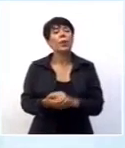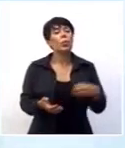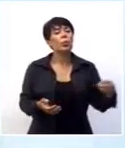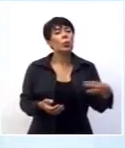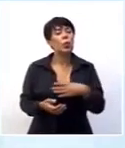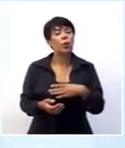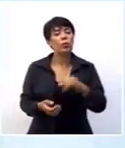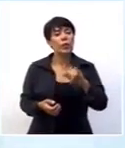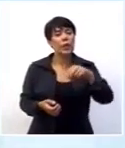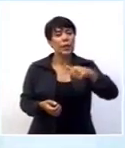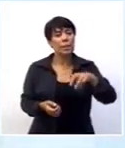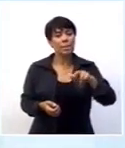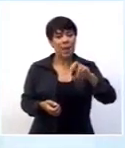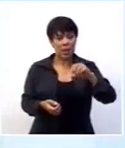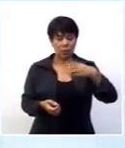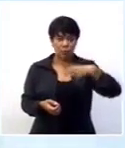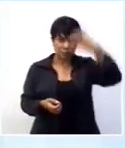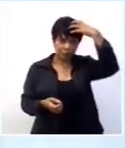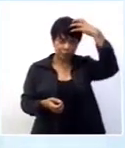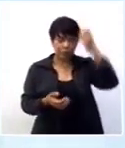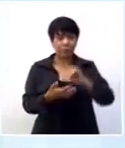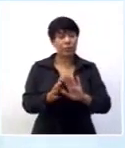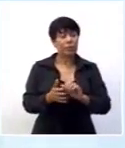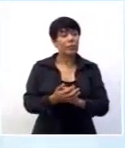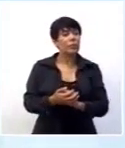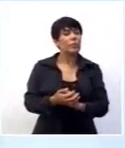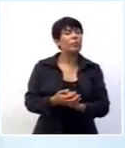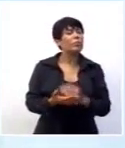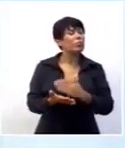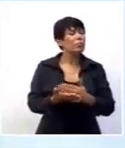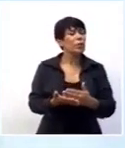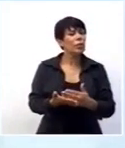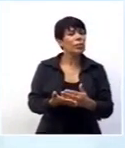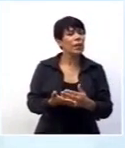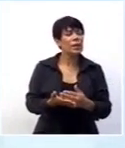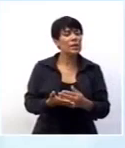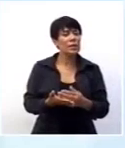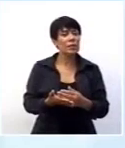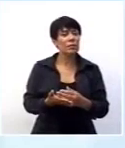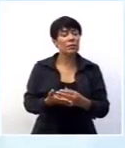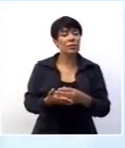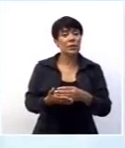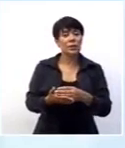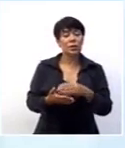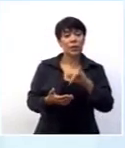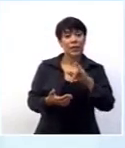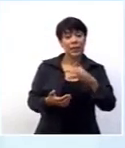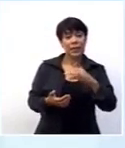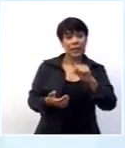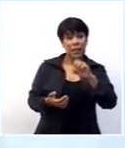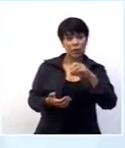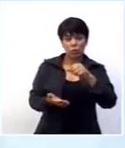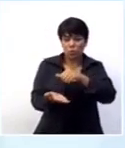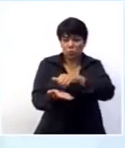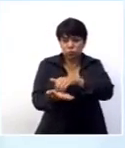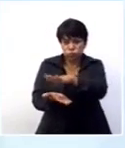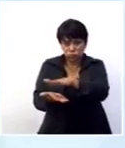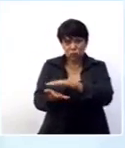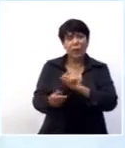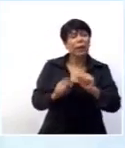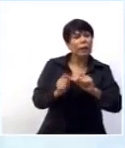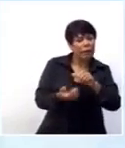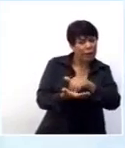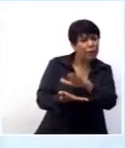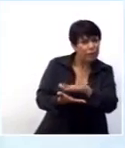império. Esse novo império ele vai ter o seu início a partir da expulsão dos Hicsos, tá? Quem que vai expulsar